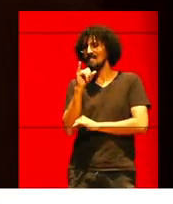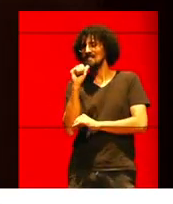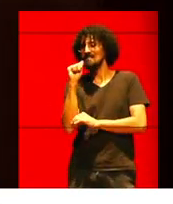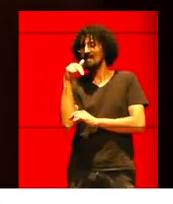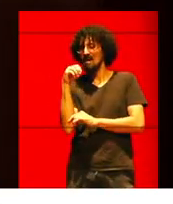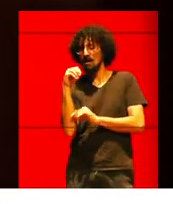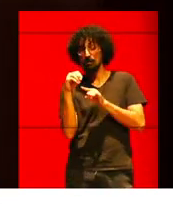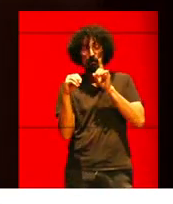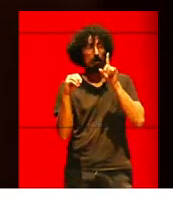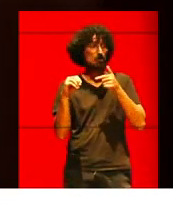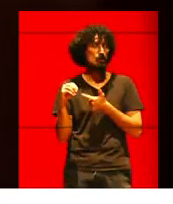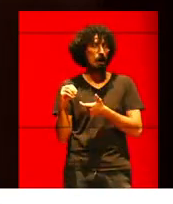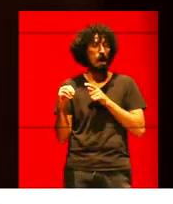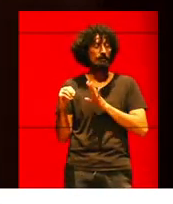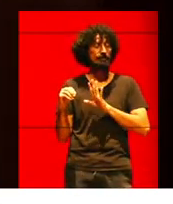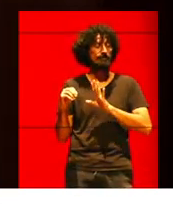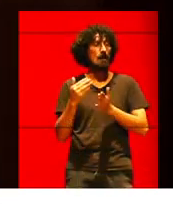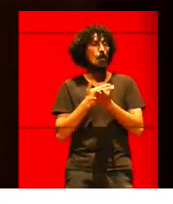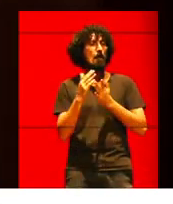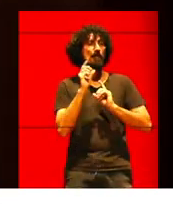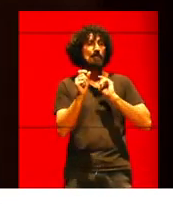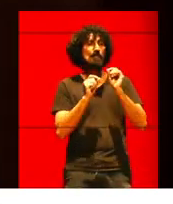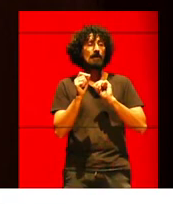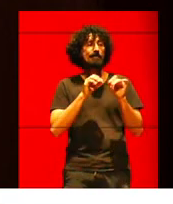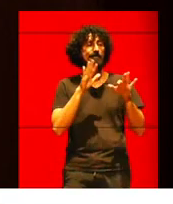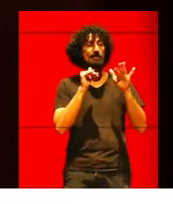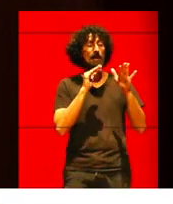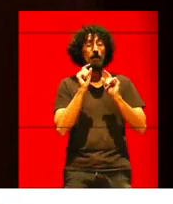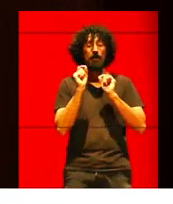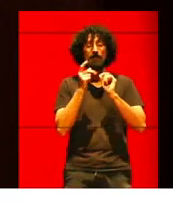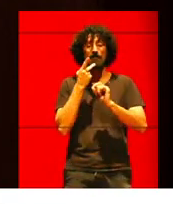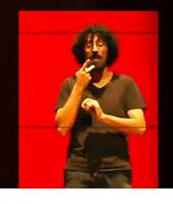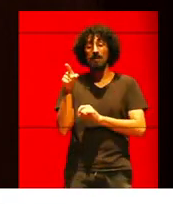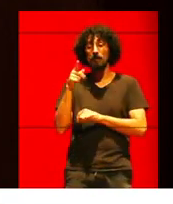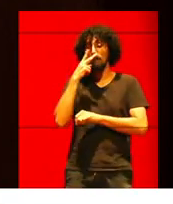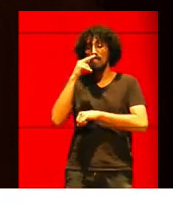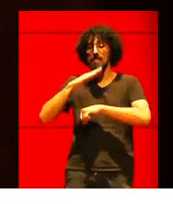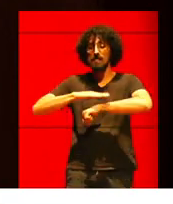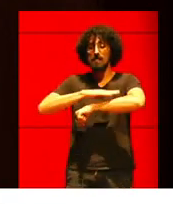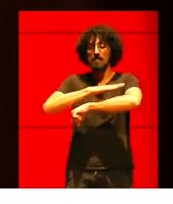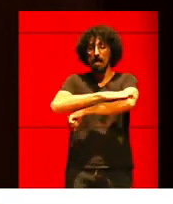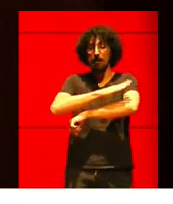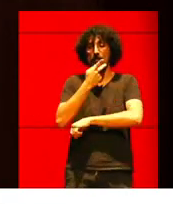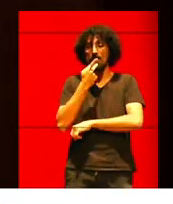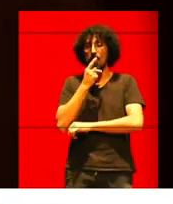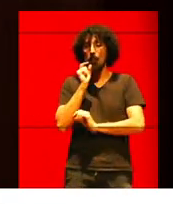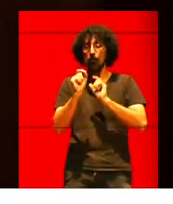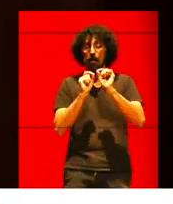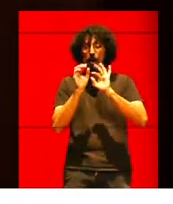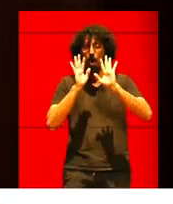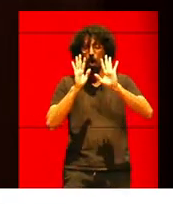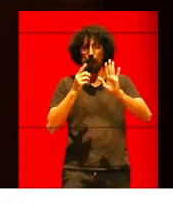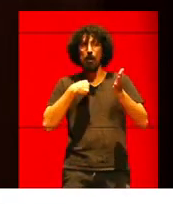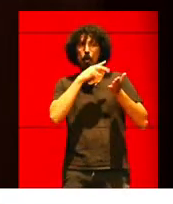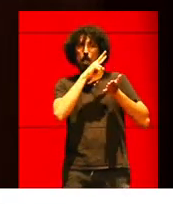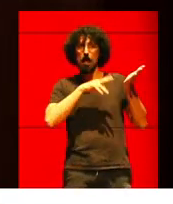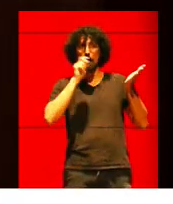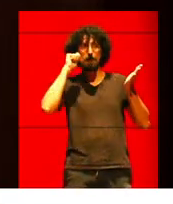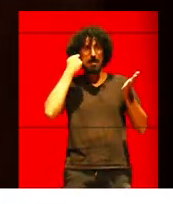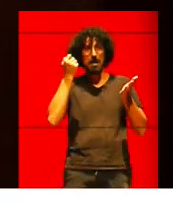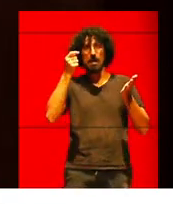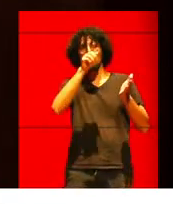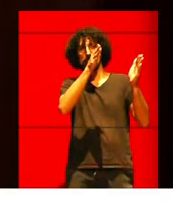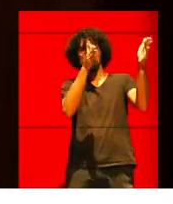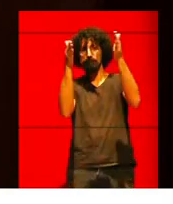mudasse. Aí o que, que ele vai chamar? Ele vai chamar os parnasianos de sapo. Olha o que, que ele vai dizer. Eu vou ler a parte preta, combinado assim,